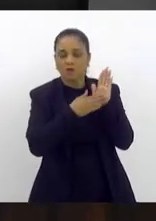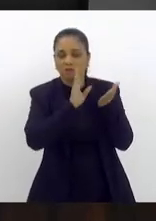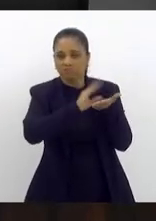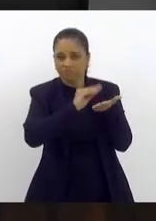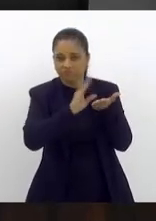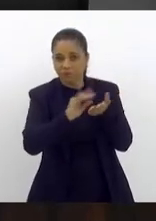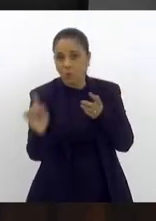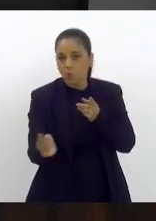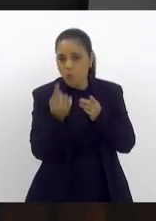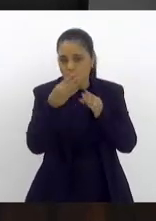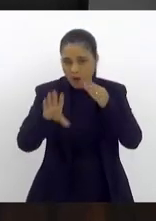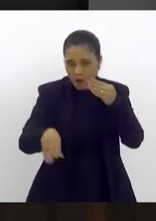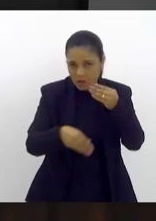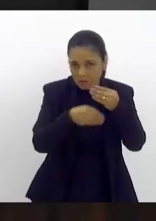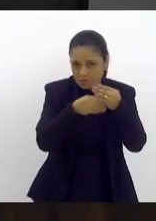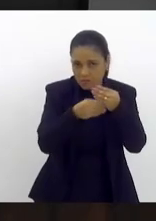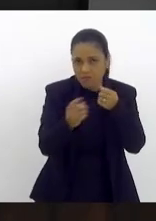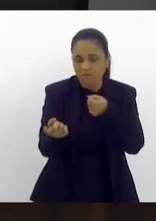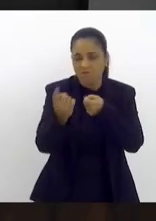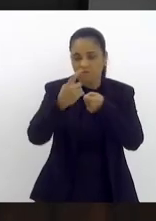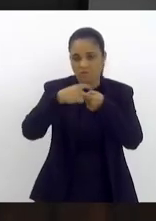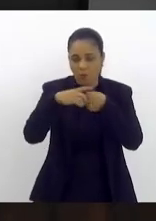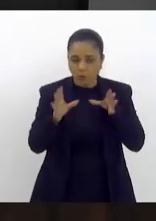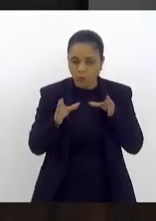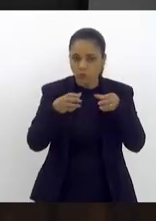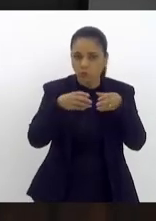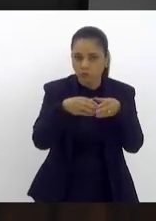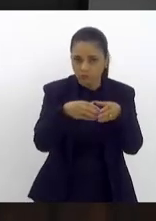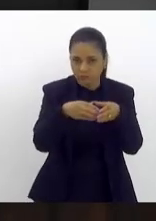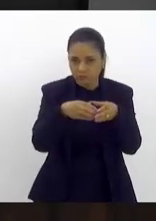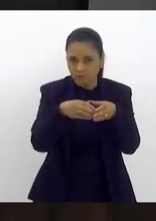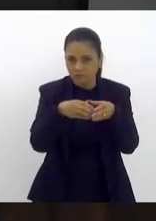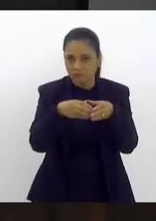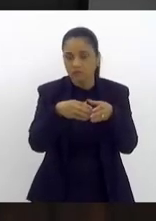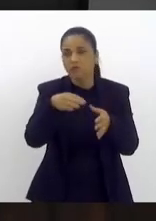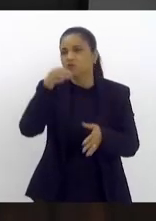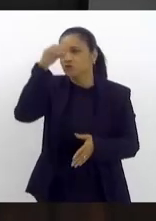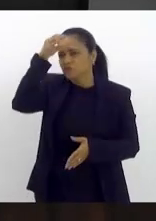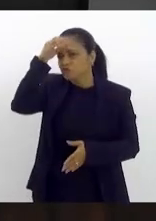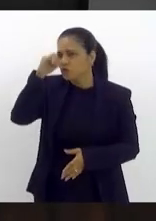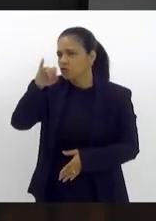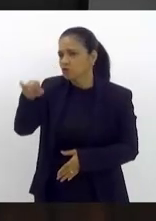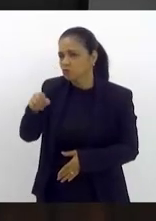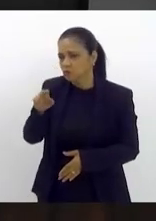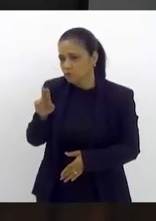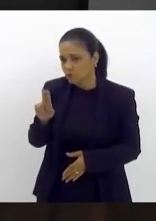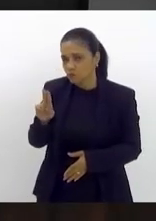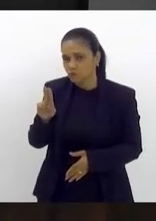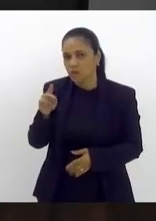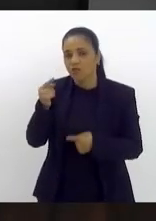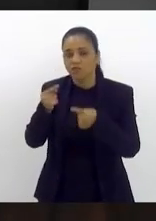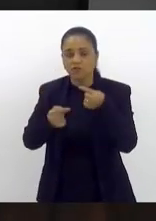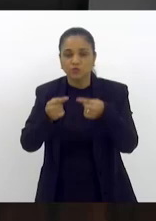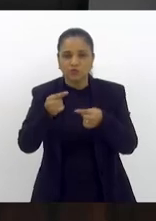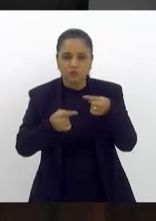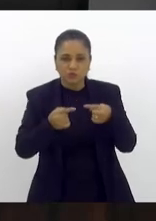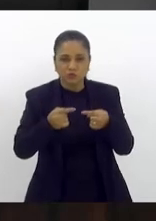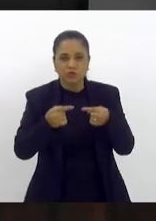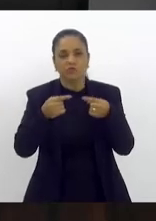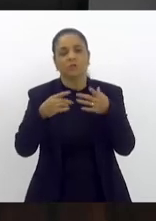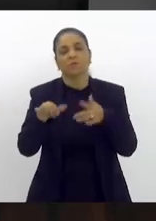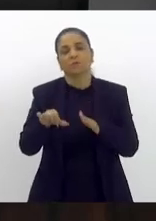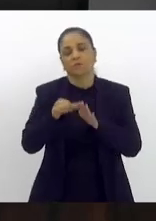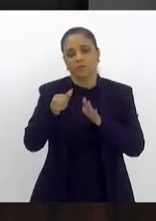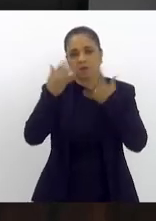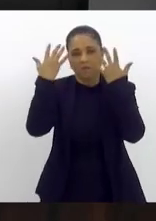emenda e retorna às comissões. Tia Ju, presidenta, para discutir, eu queria primeiro parabenizar